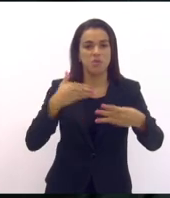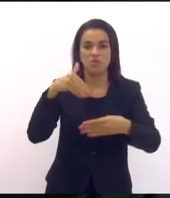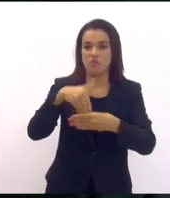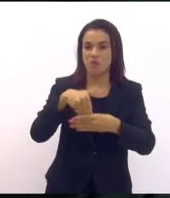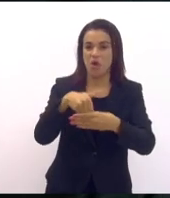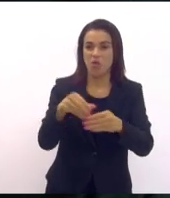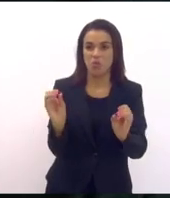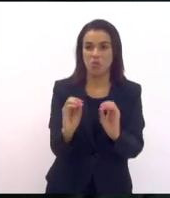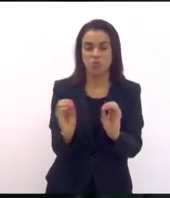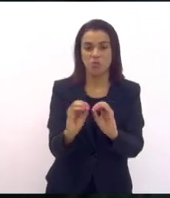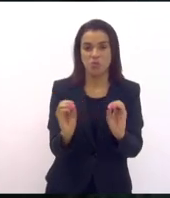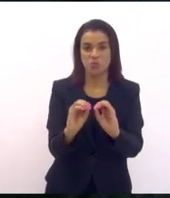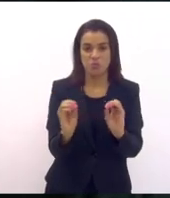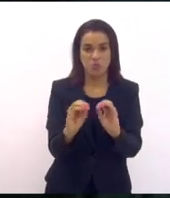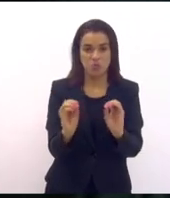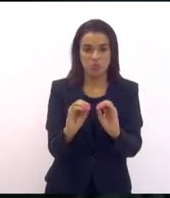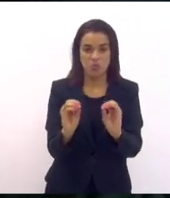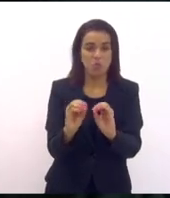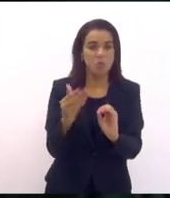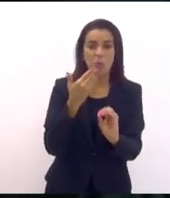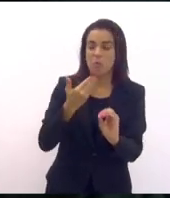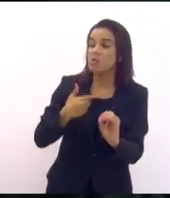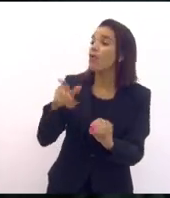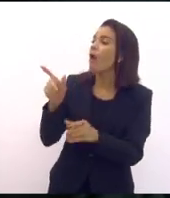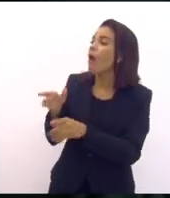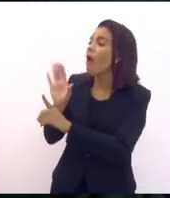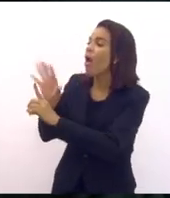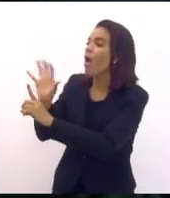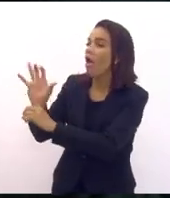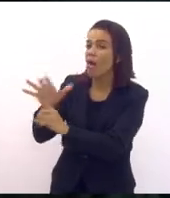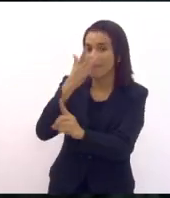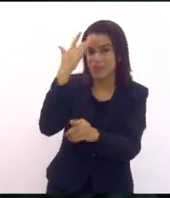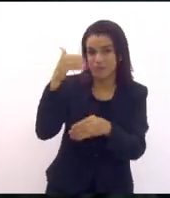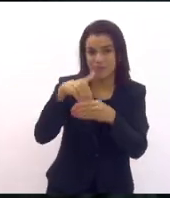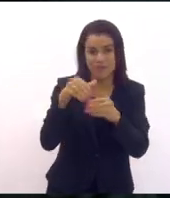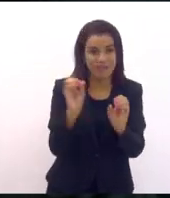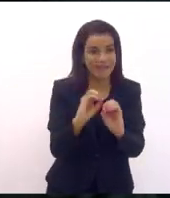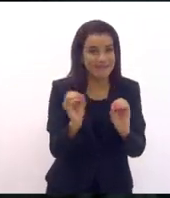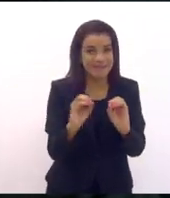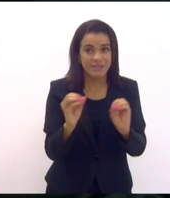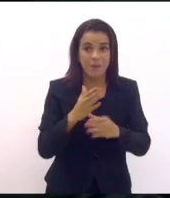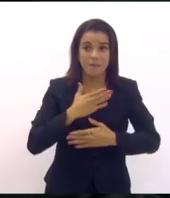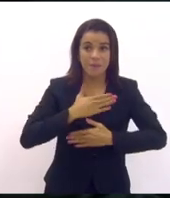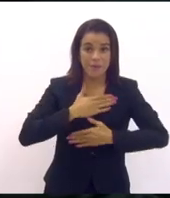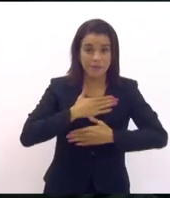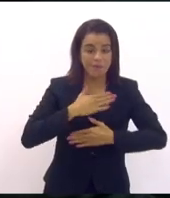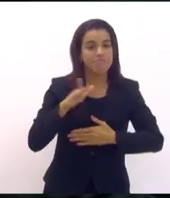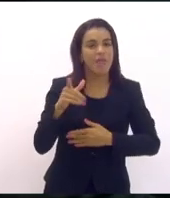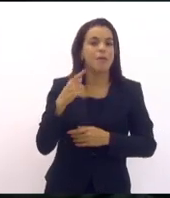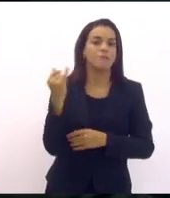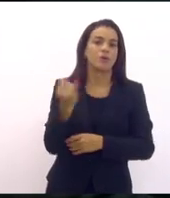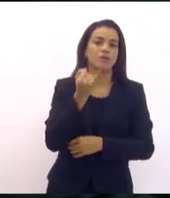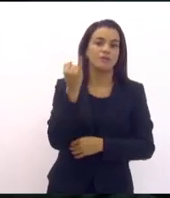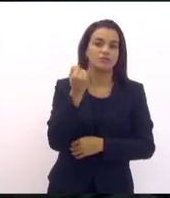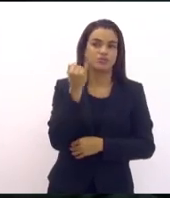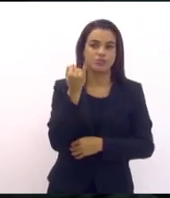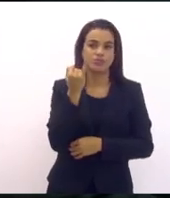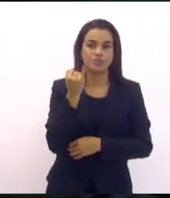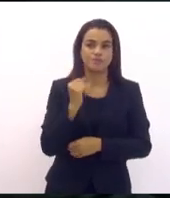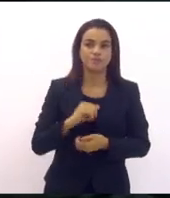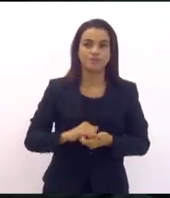me pediram para pedir a ninguém para votar neles Então para mim isso é muito